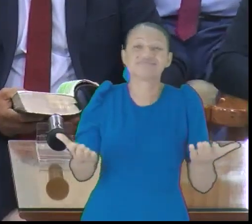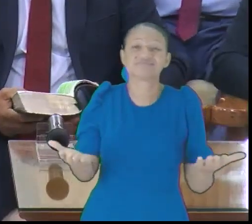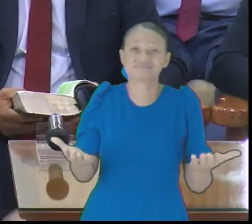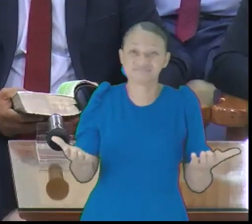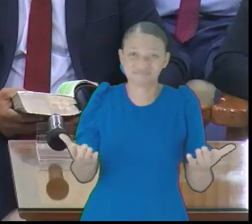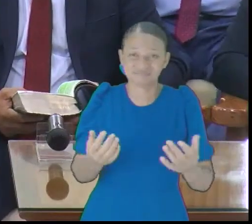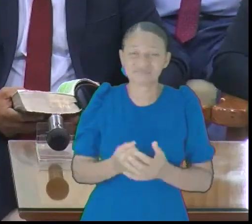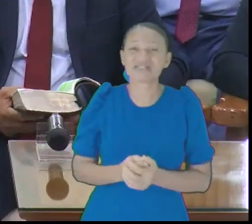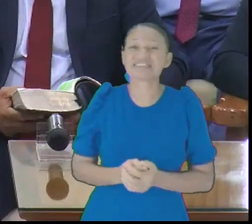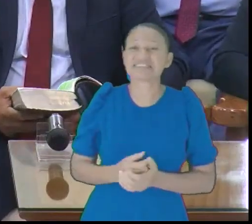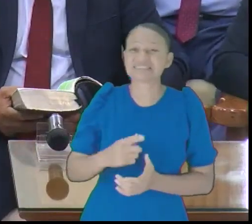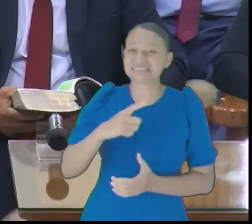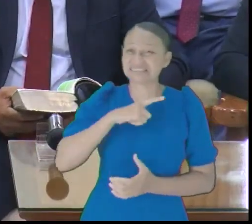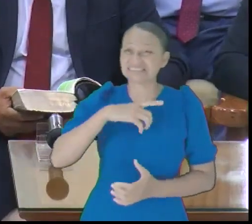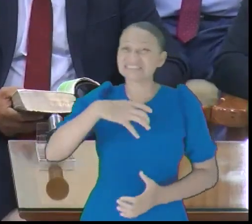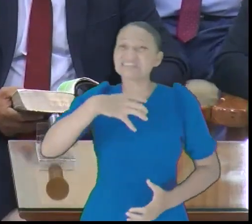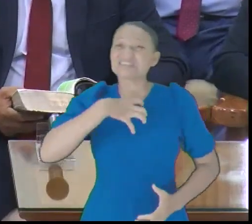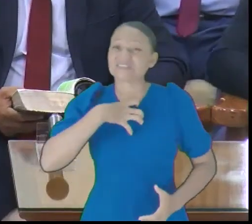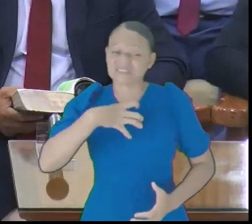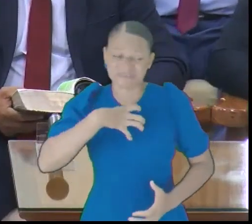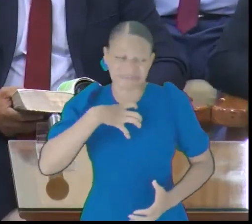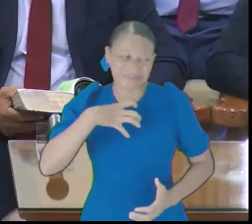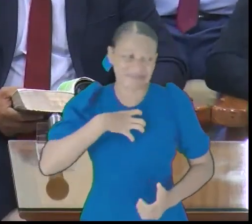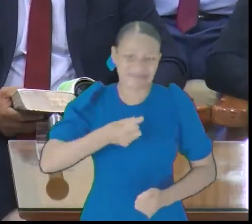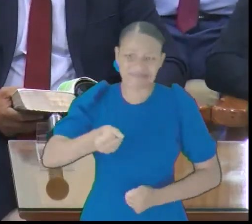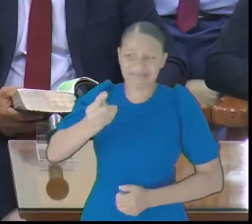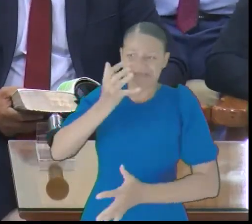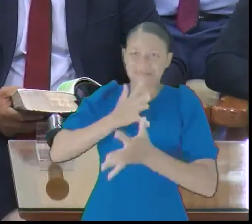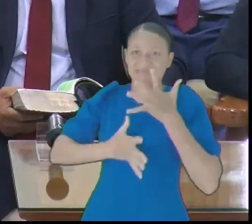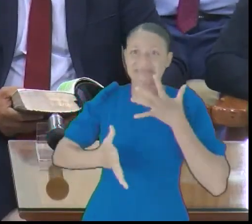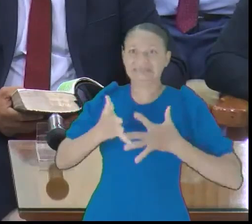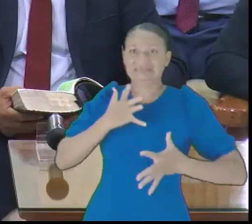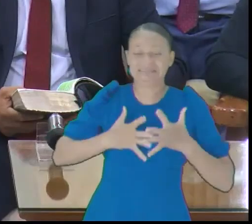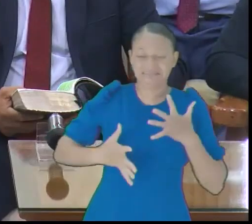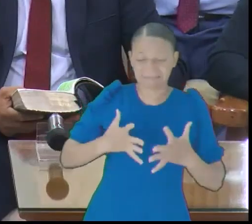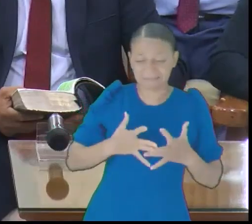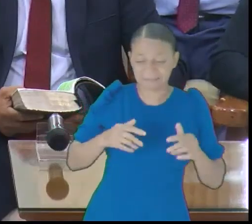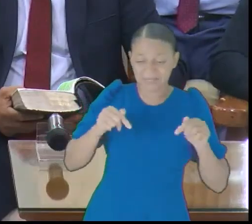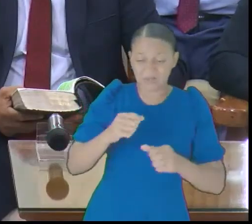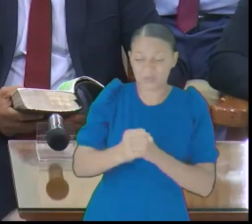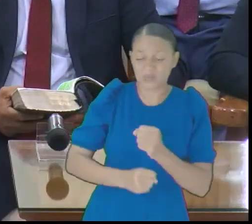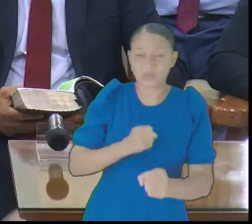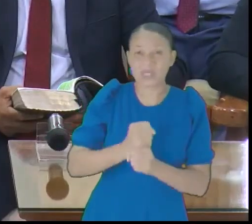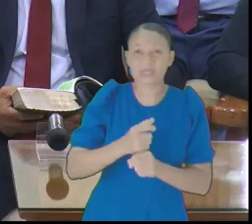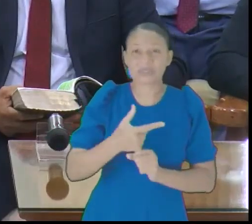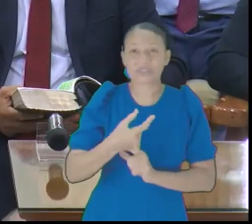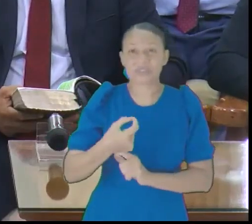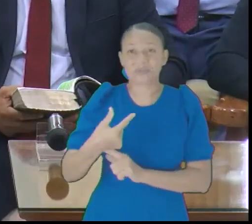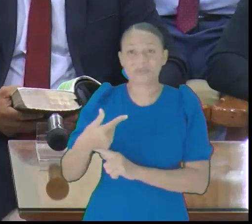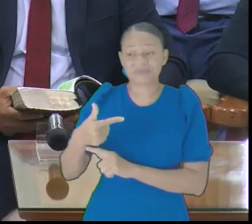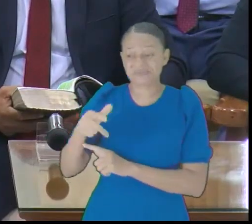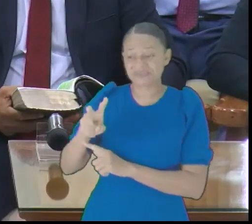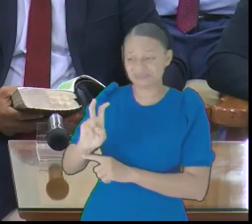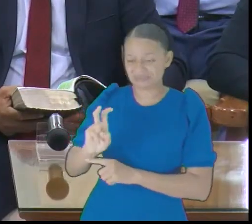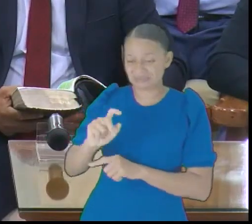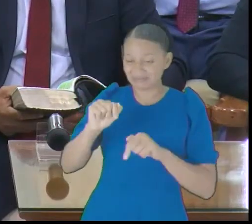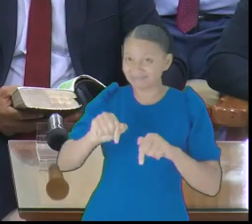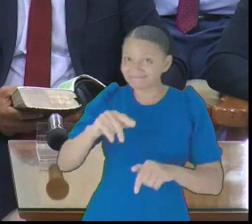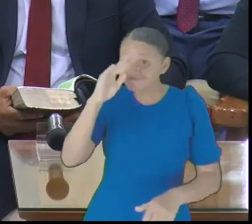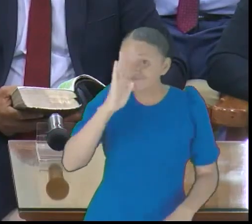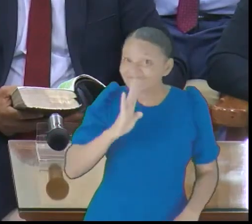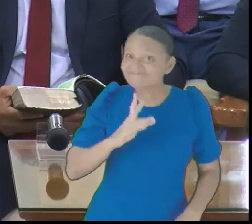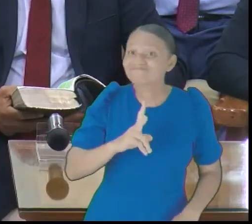As previsões para este ano não são animadoras para o Brasil.